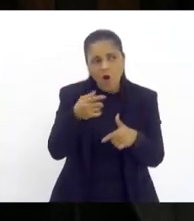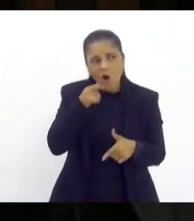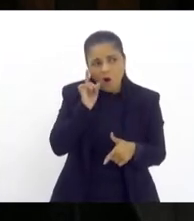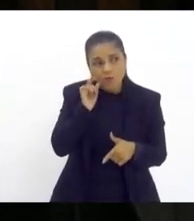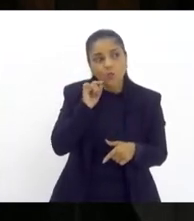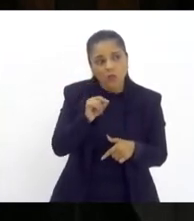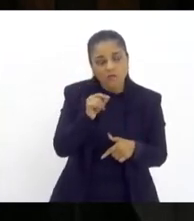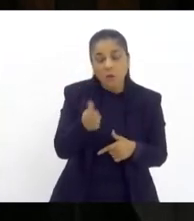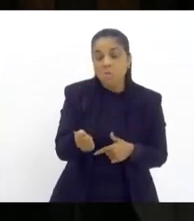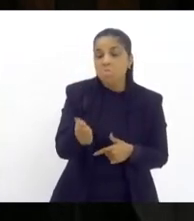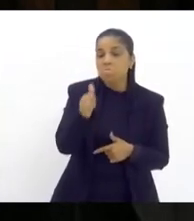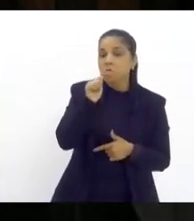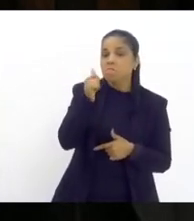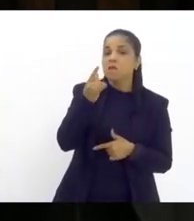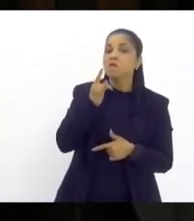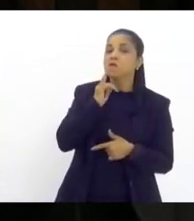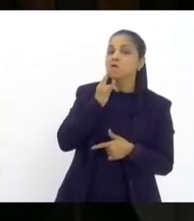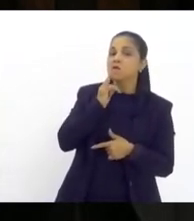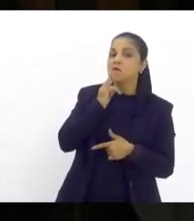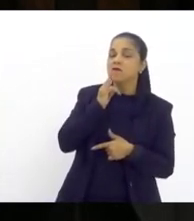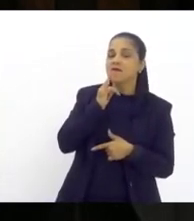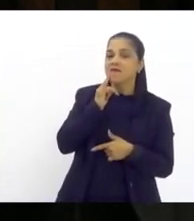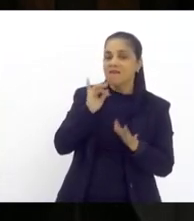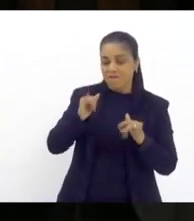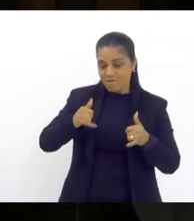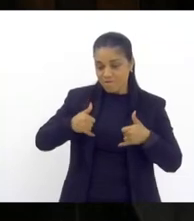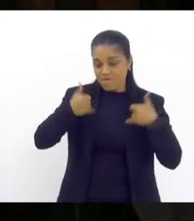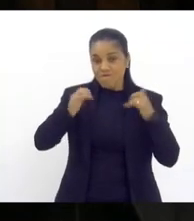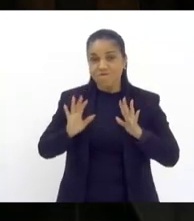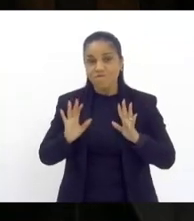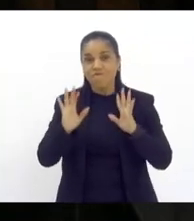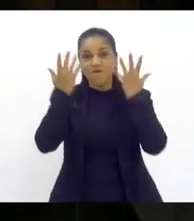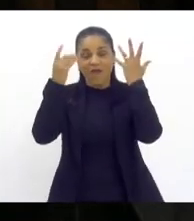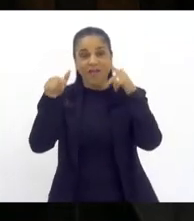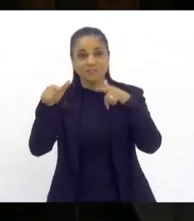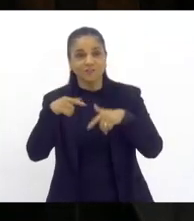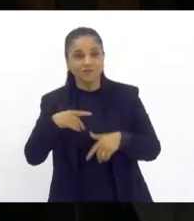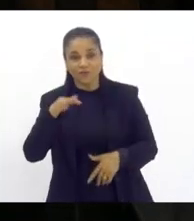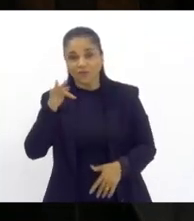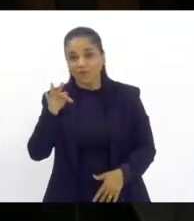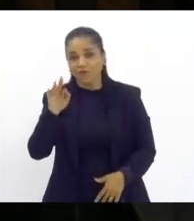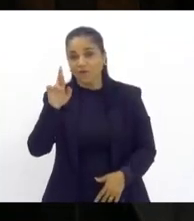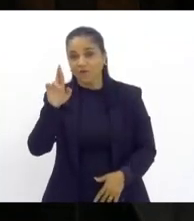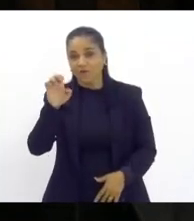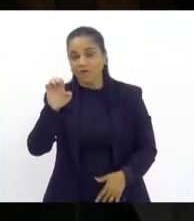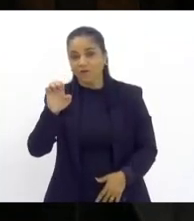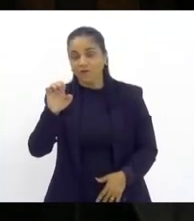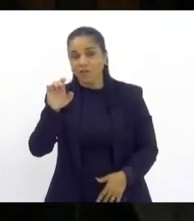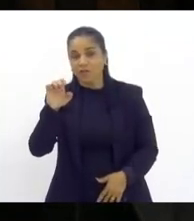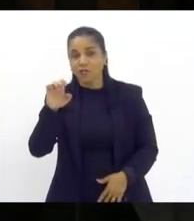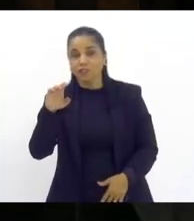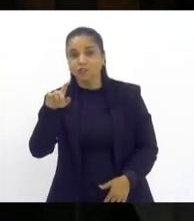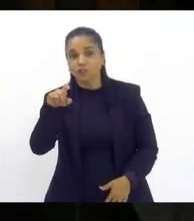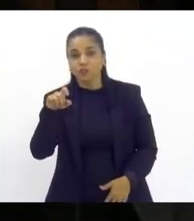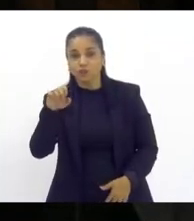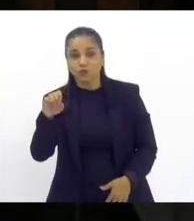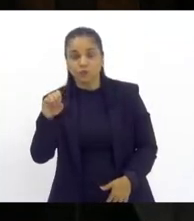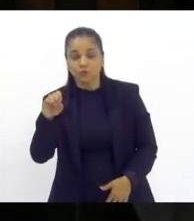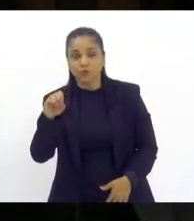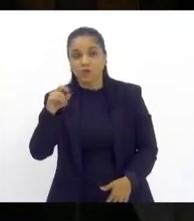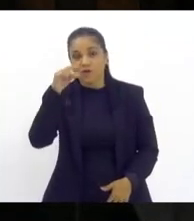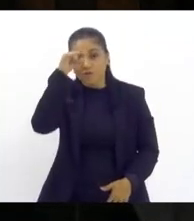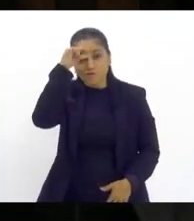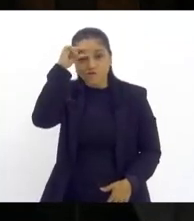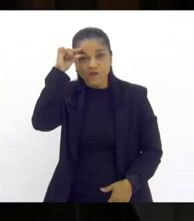tomar cachaça lá na festa do Freixo em Brasília. E aí não vieram, obviamente, para a sessão trabalhar, fazer jus ao